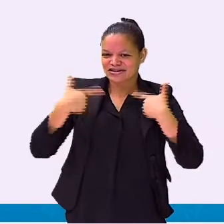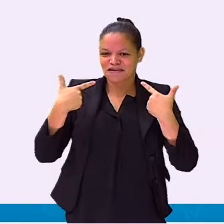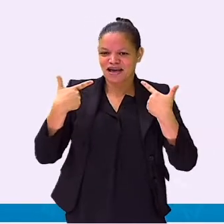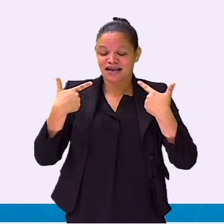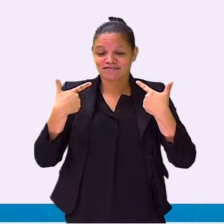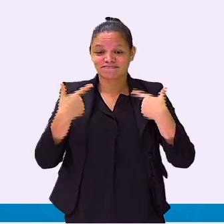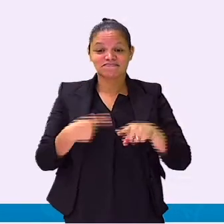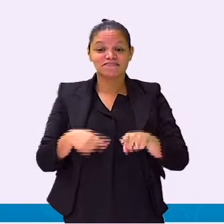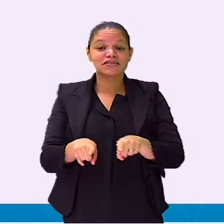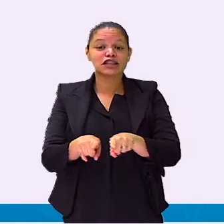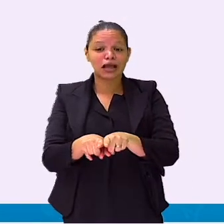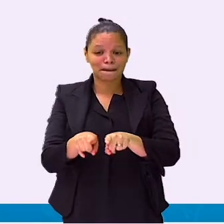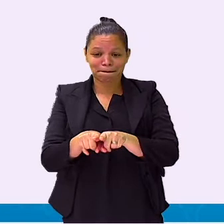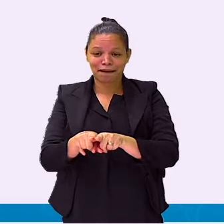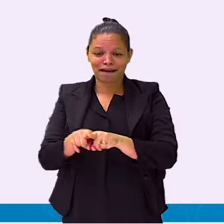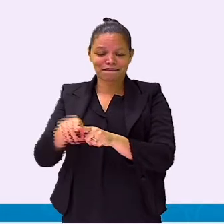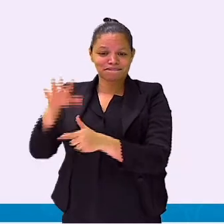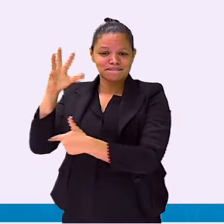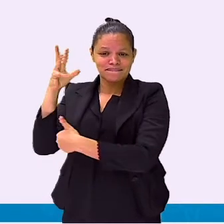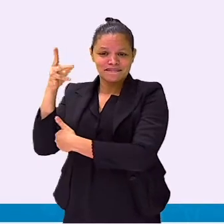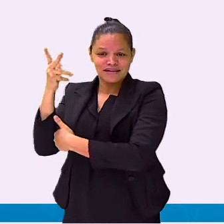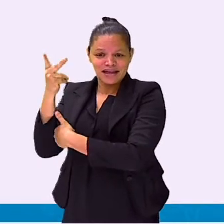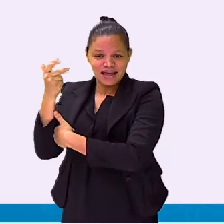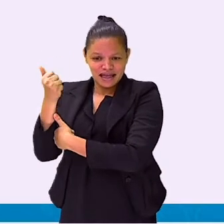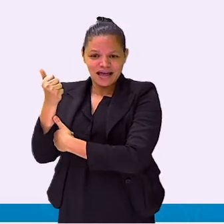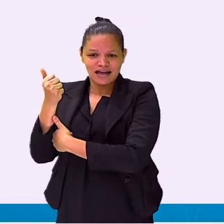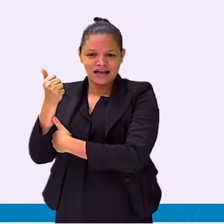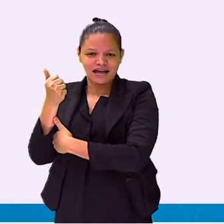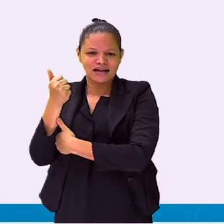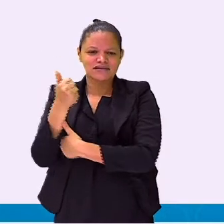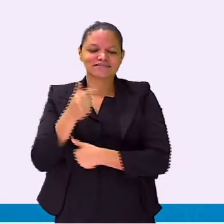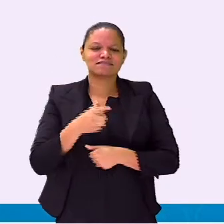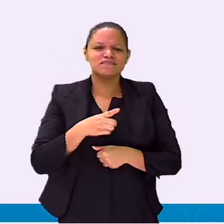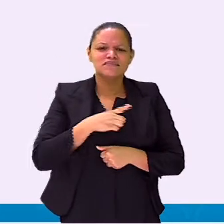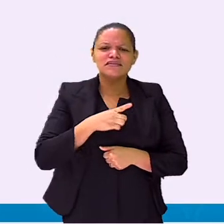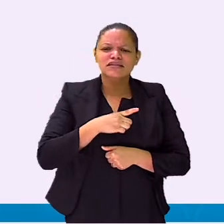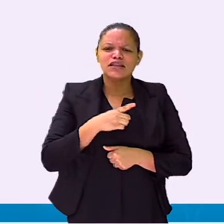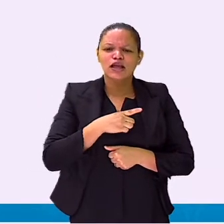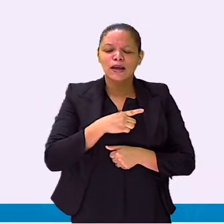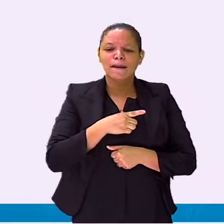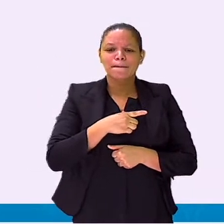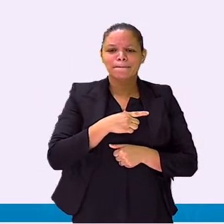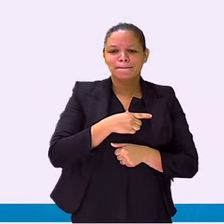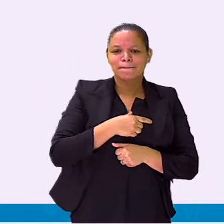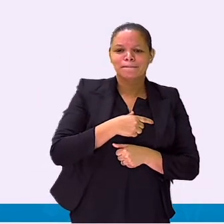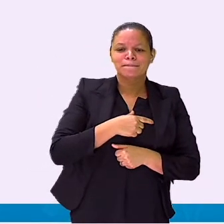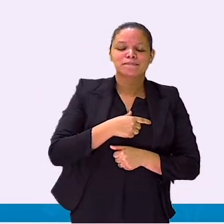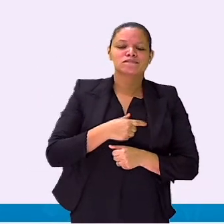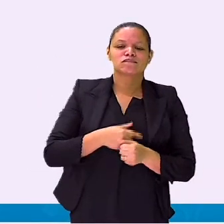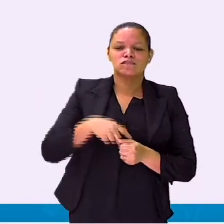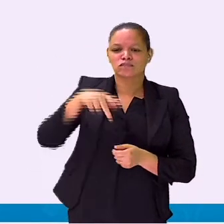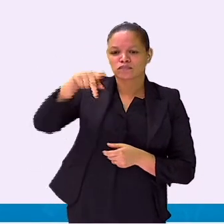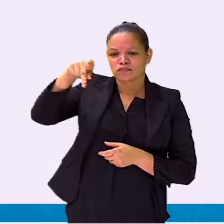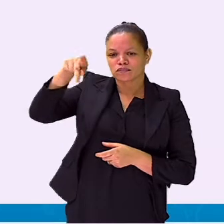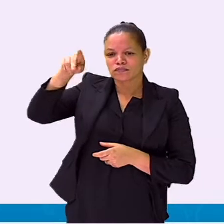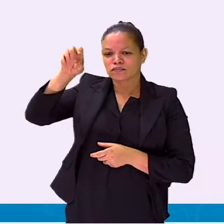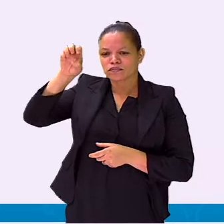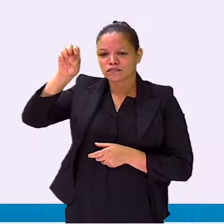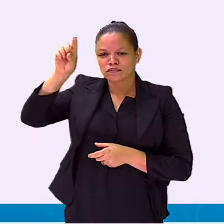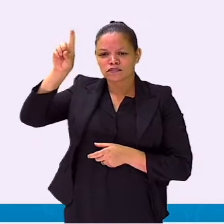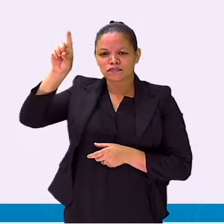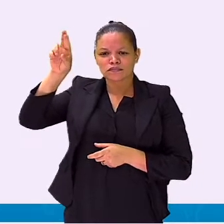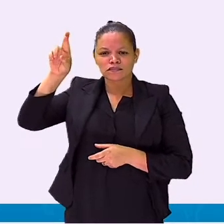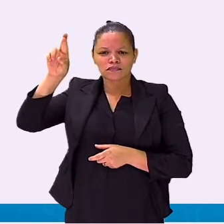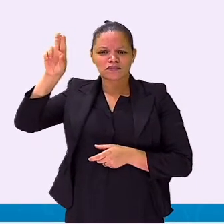sabão. Então, nós temos aqui representado em Minas Gerais a pedra de sabão da vida. Há uma infinidade de